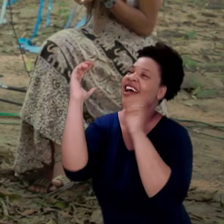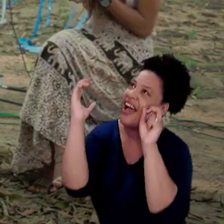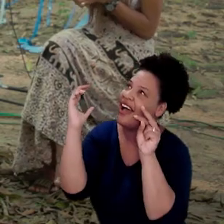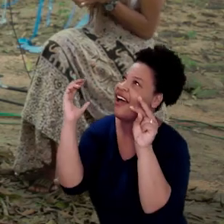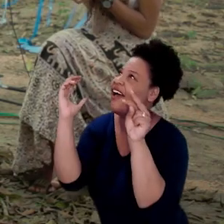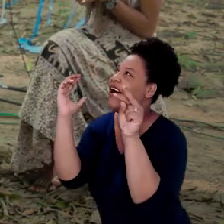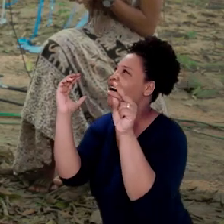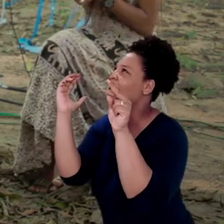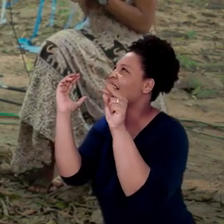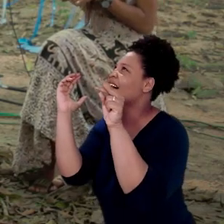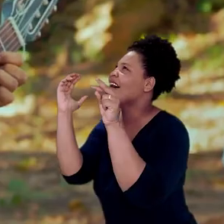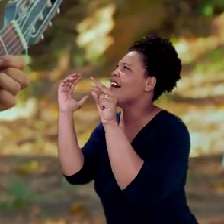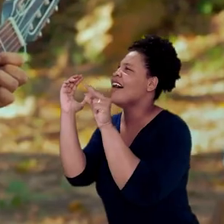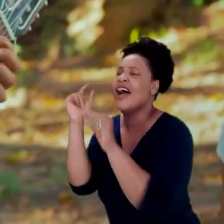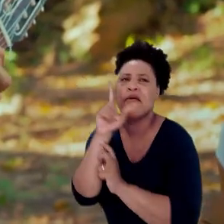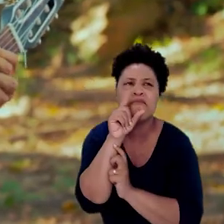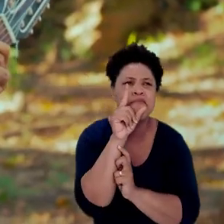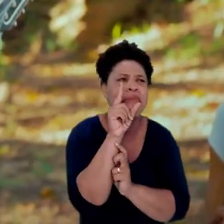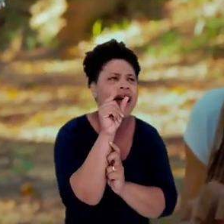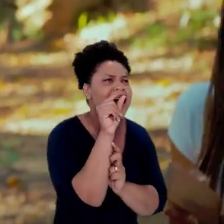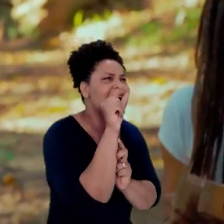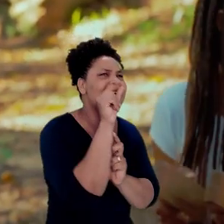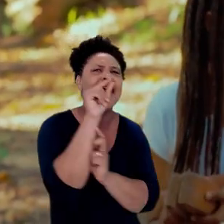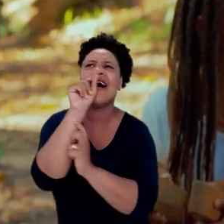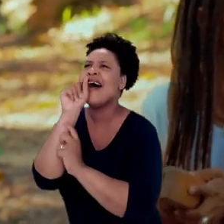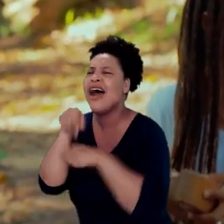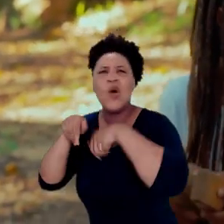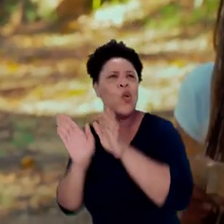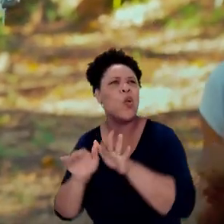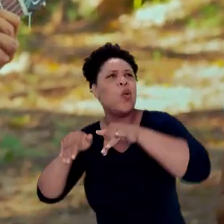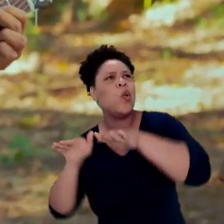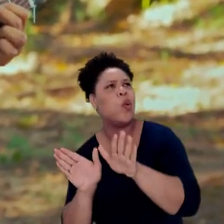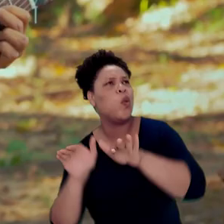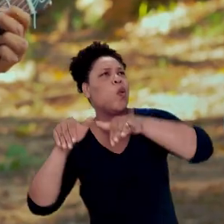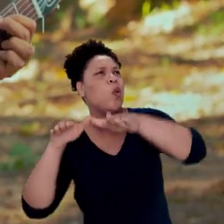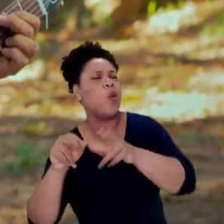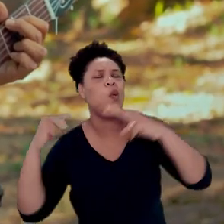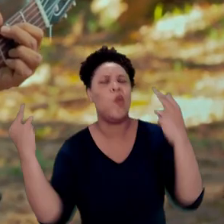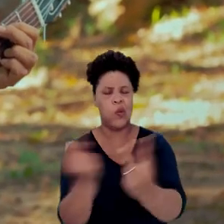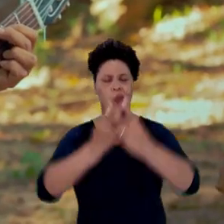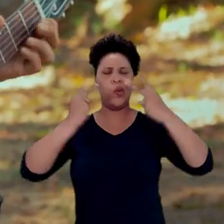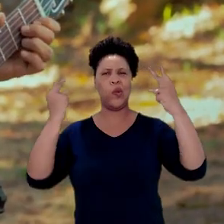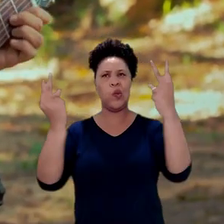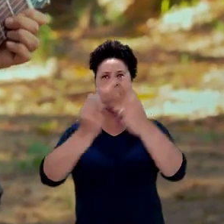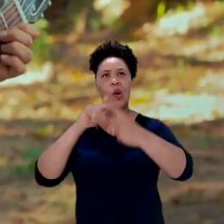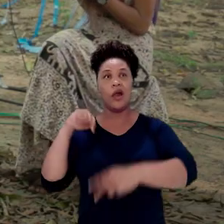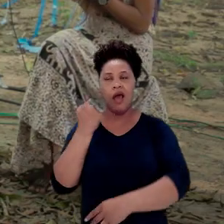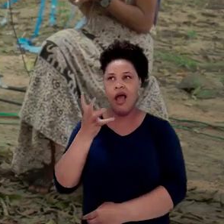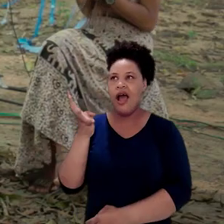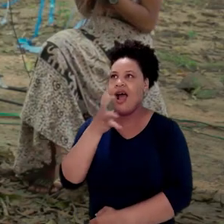folhas verdes, nem divisas sabiais, protegida pelo tempo, cabe ao homem